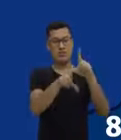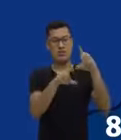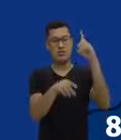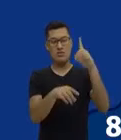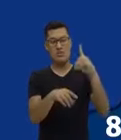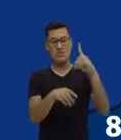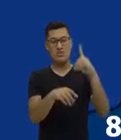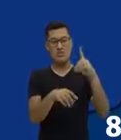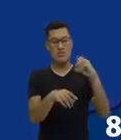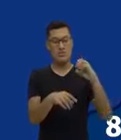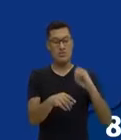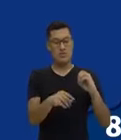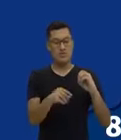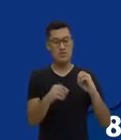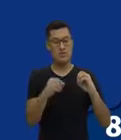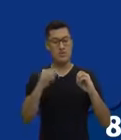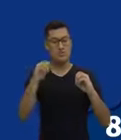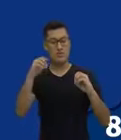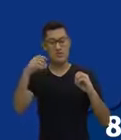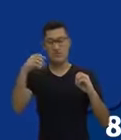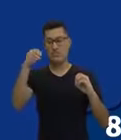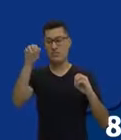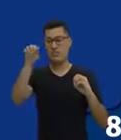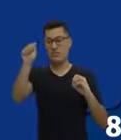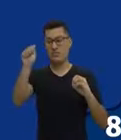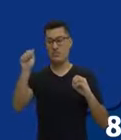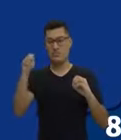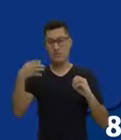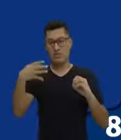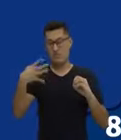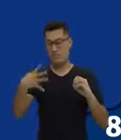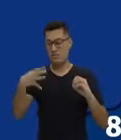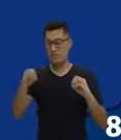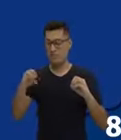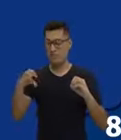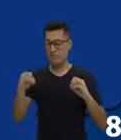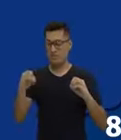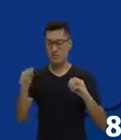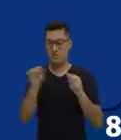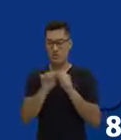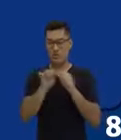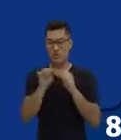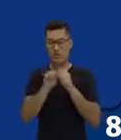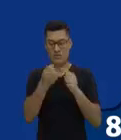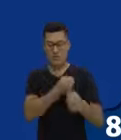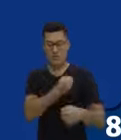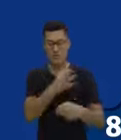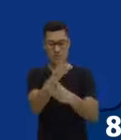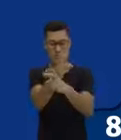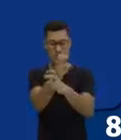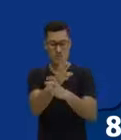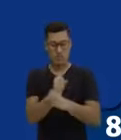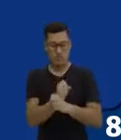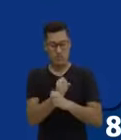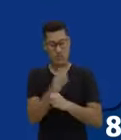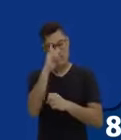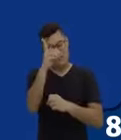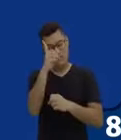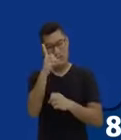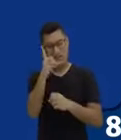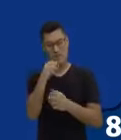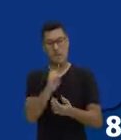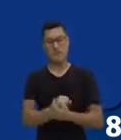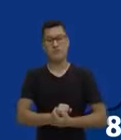está com 400 mesmo. Que é, isso, que é o valor inicial. Eu vou fazer essa agora fazendo as contas, Fernando. Beleza. Aí depois a gente dá uma ideia de potência para